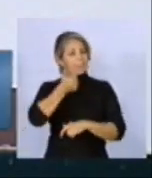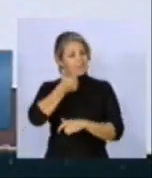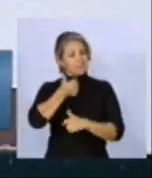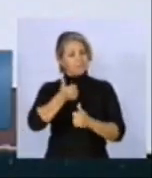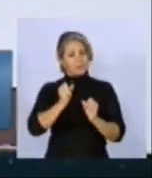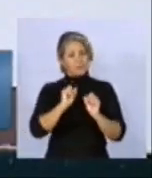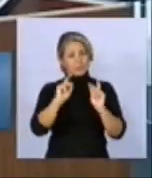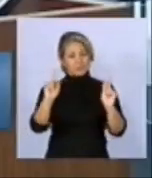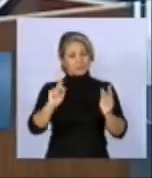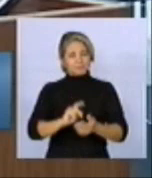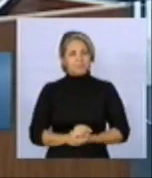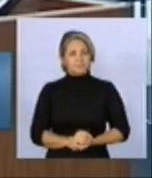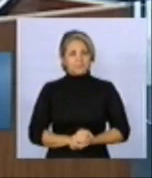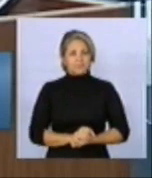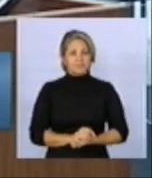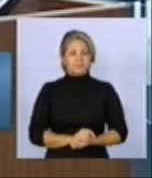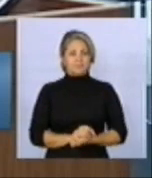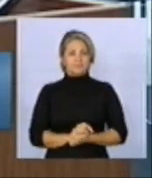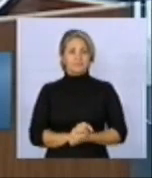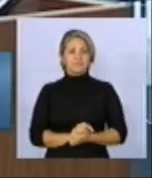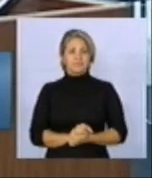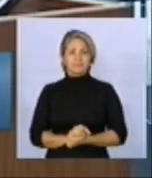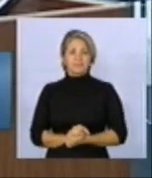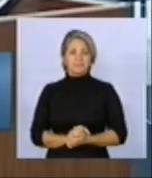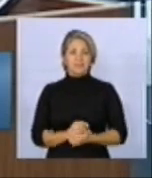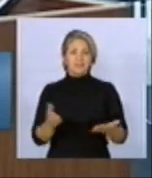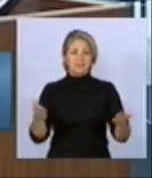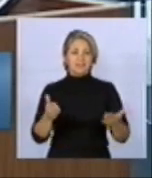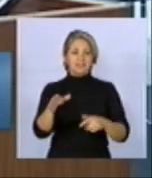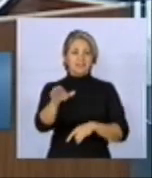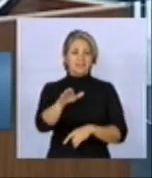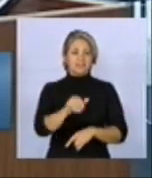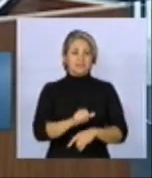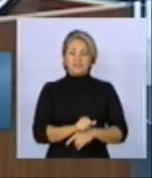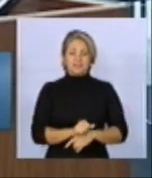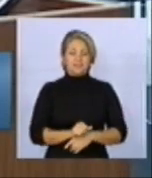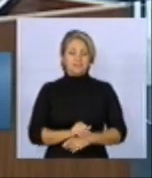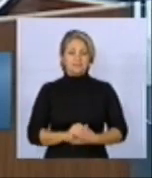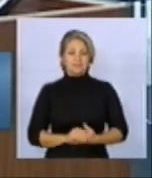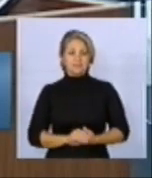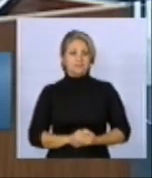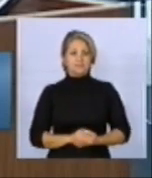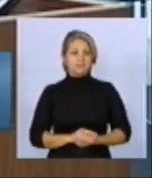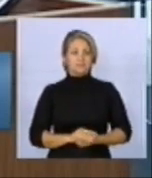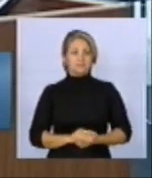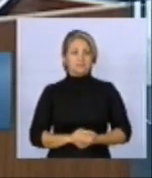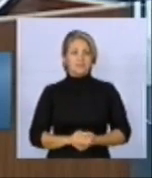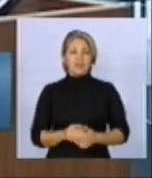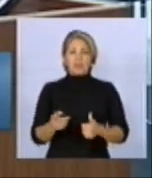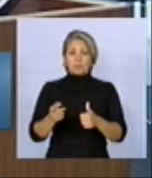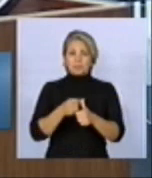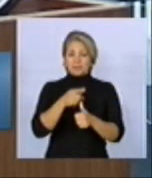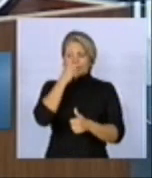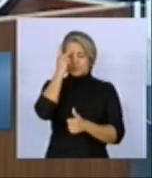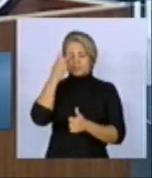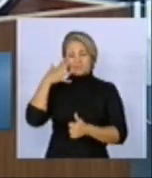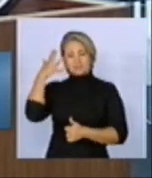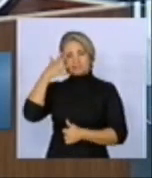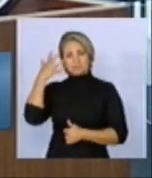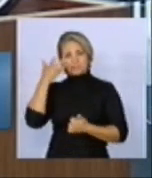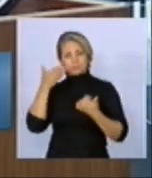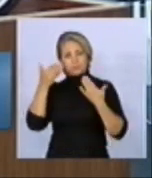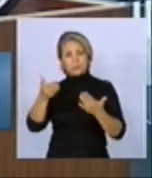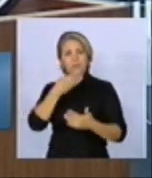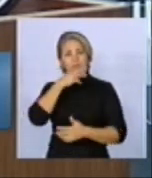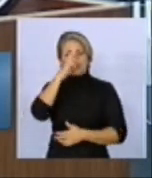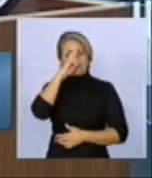Obrigado obrigado então eu chamo para ocupar a Tribuna o primeiro expositor Dr